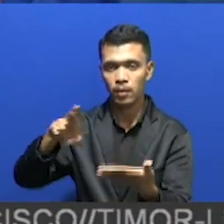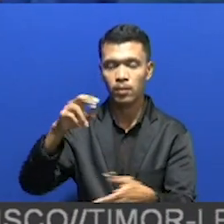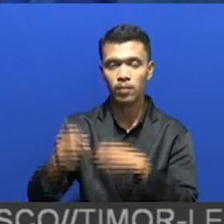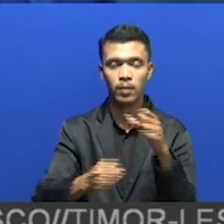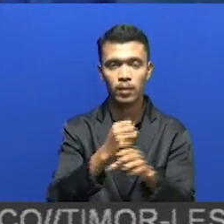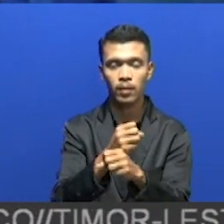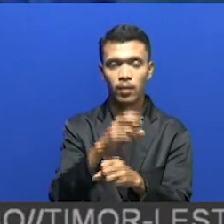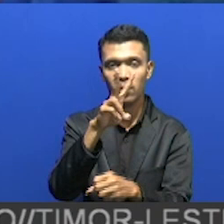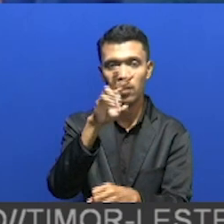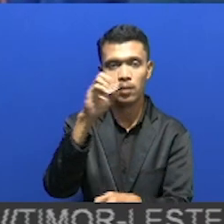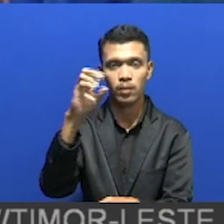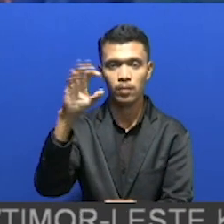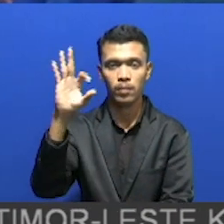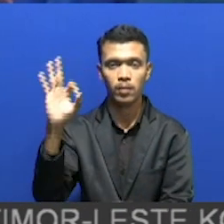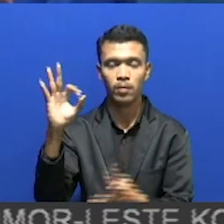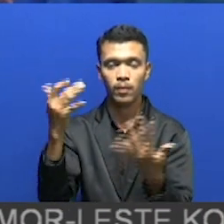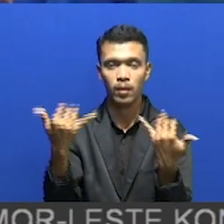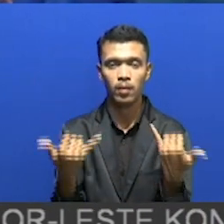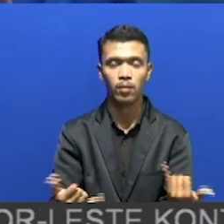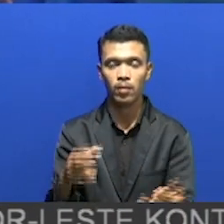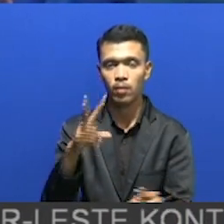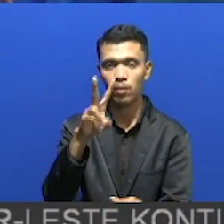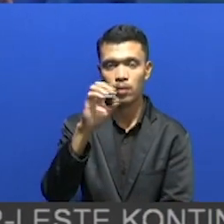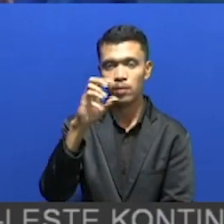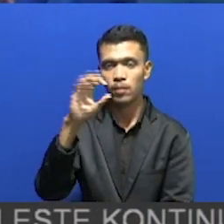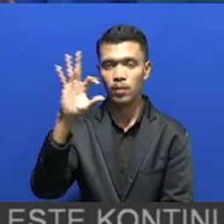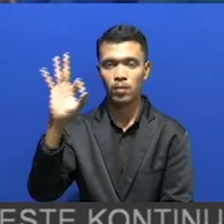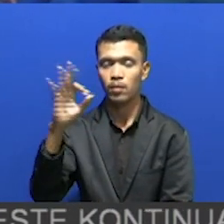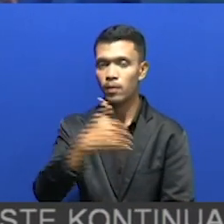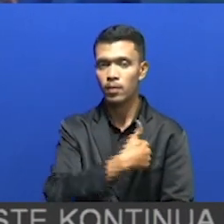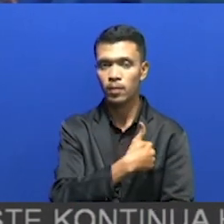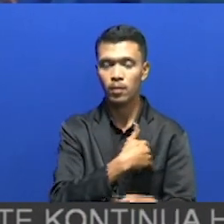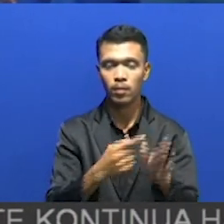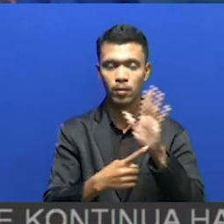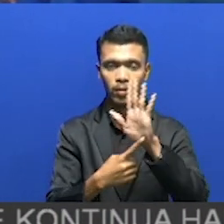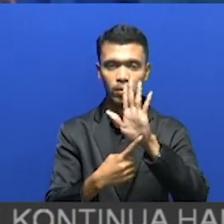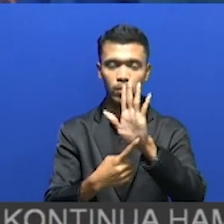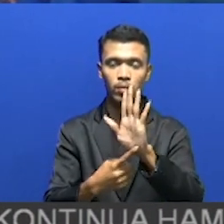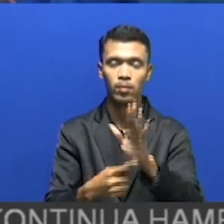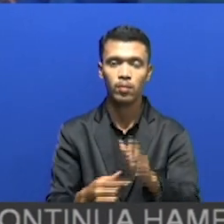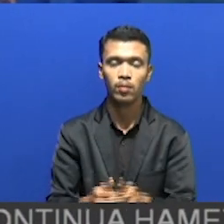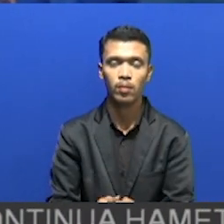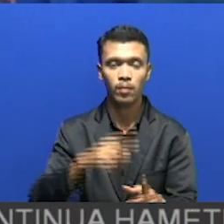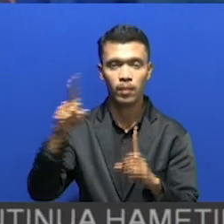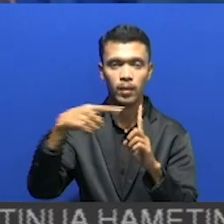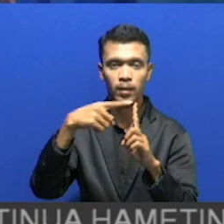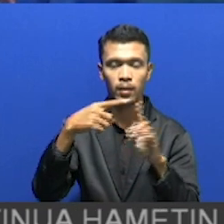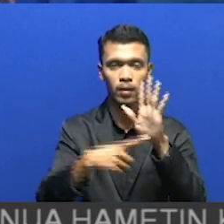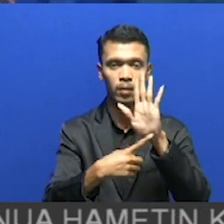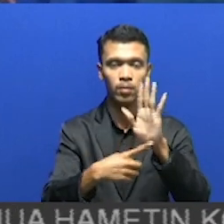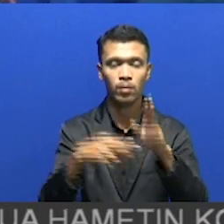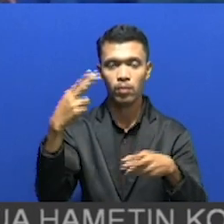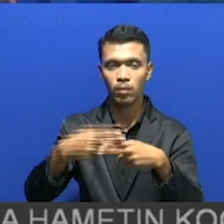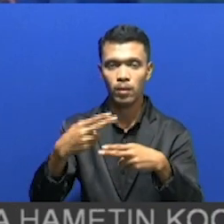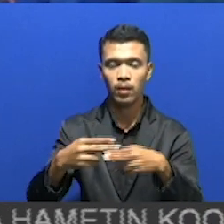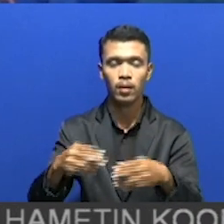2009. Aguardados 2009 se dá o taca. Se dá o taca sair. No meu país, a taca sair, mas quando é a ratama